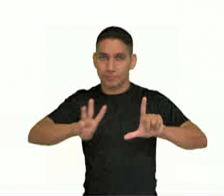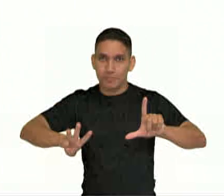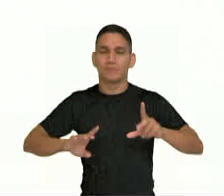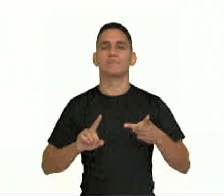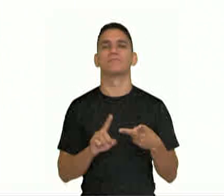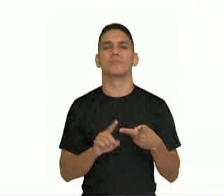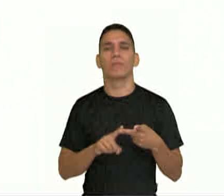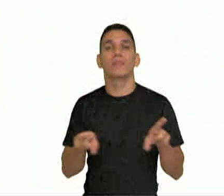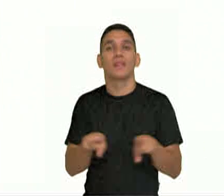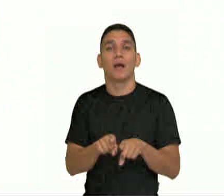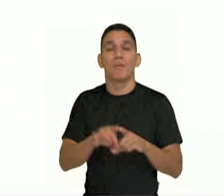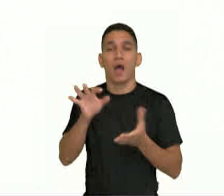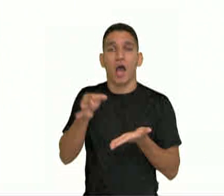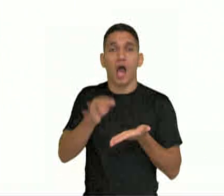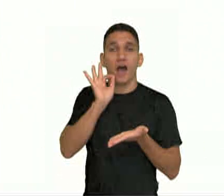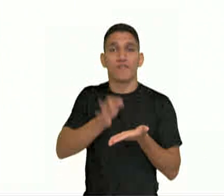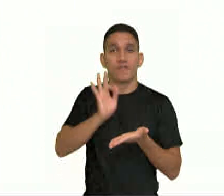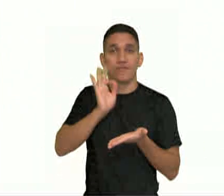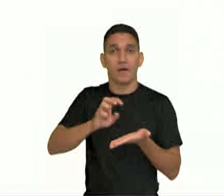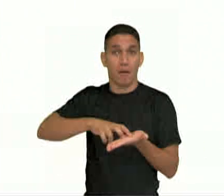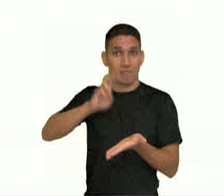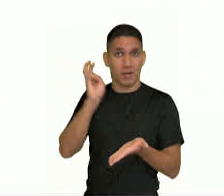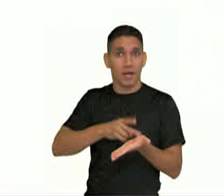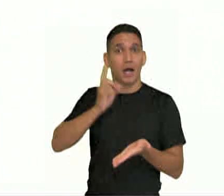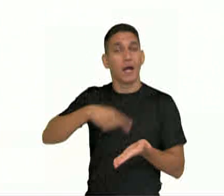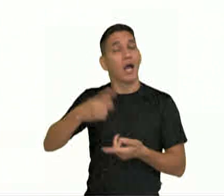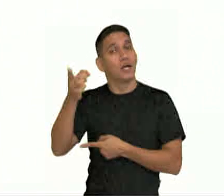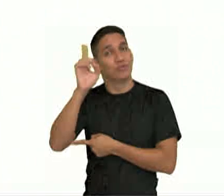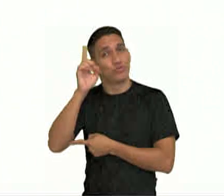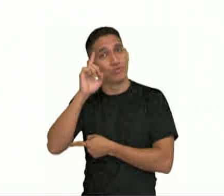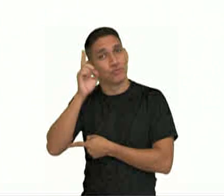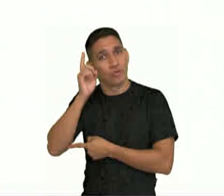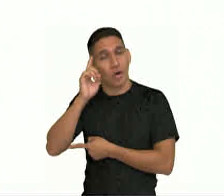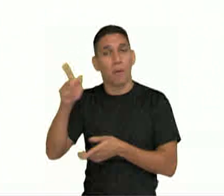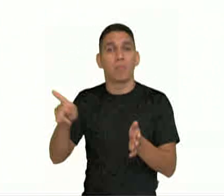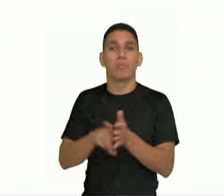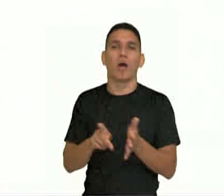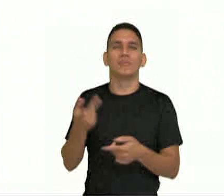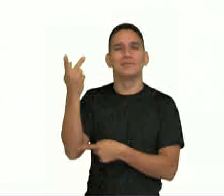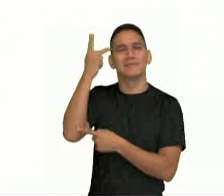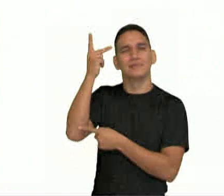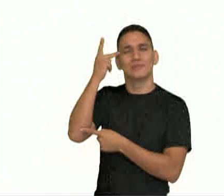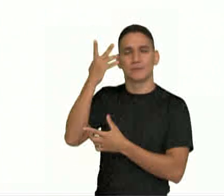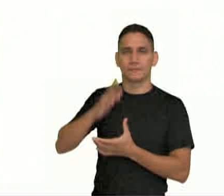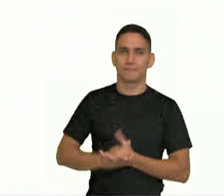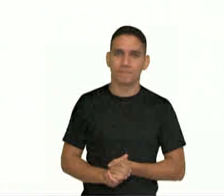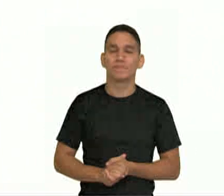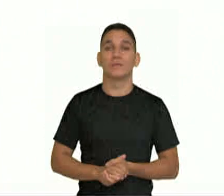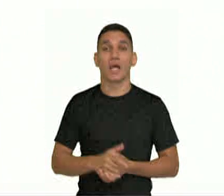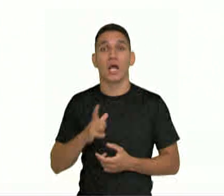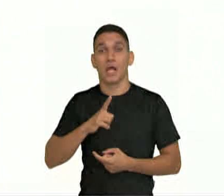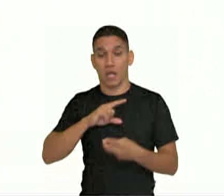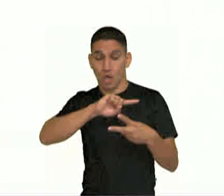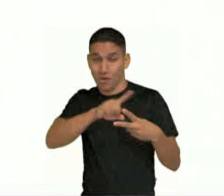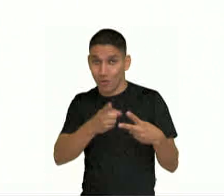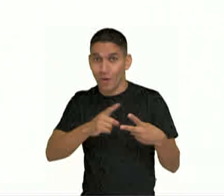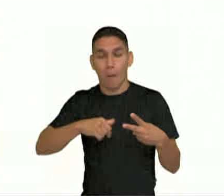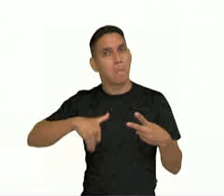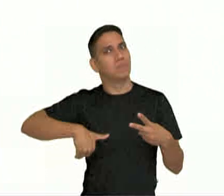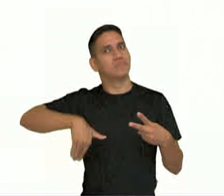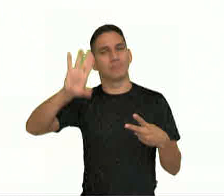da Manhã, programa de notícias diário do jornal de Folha de São Paulo. Estão entre os